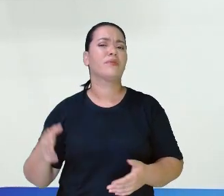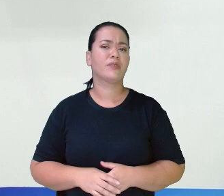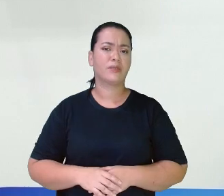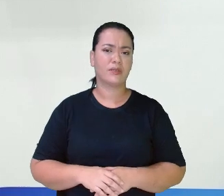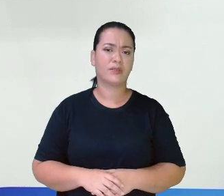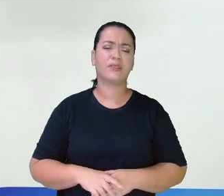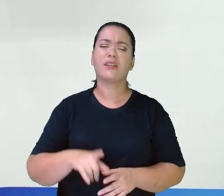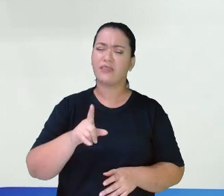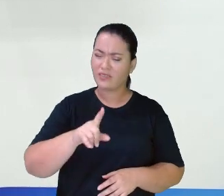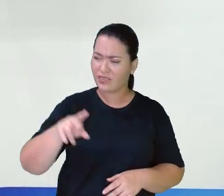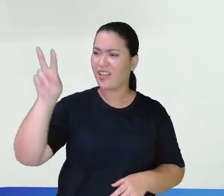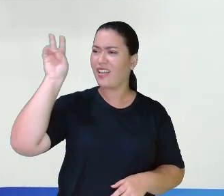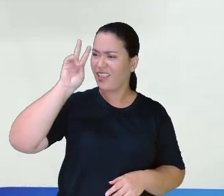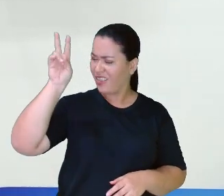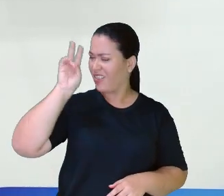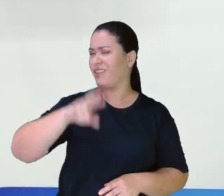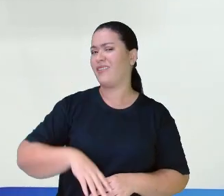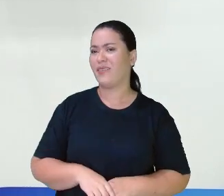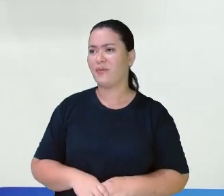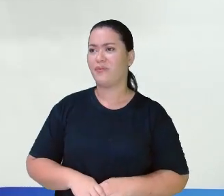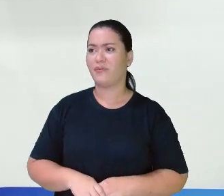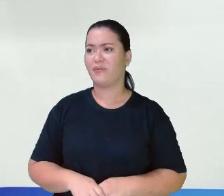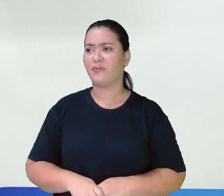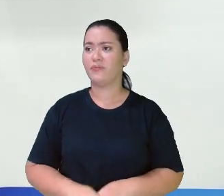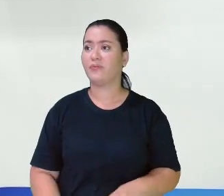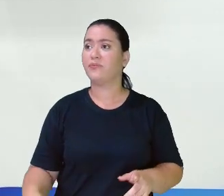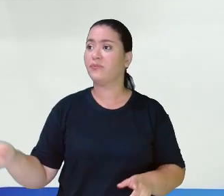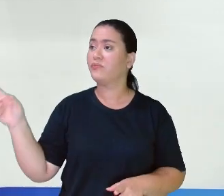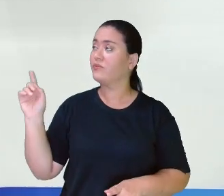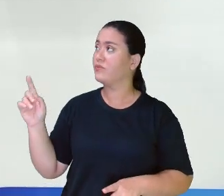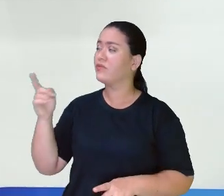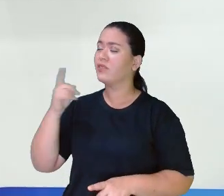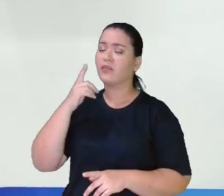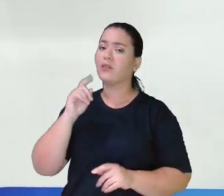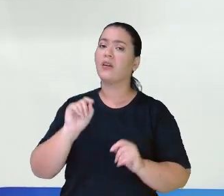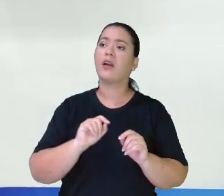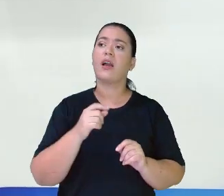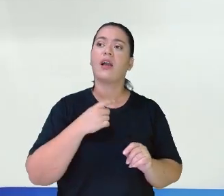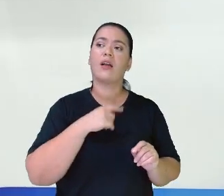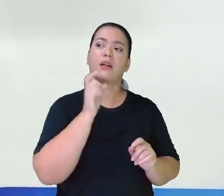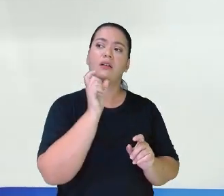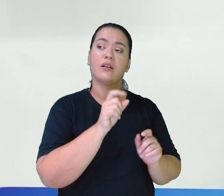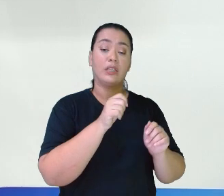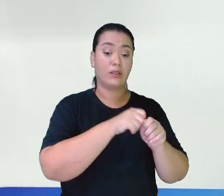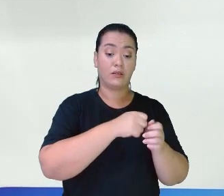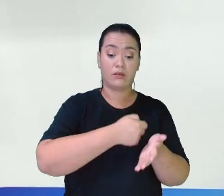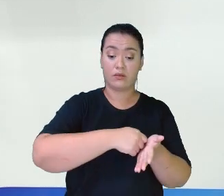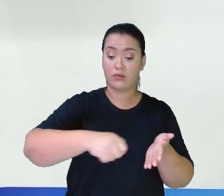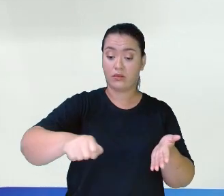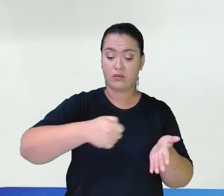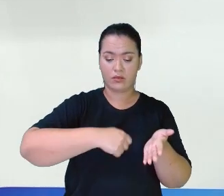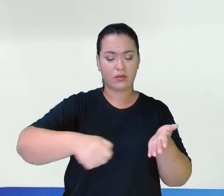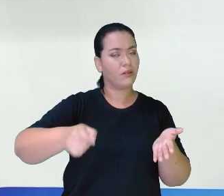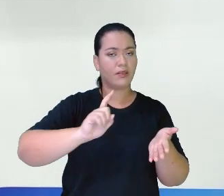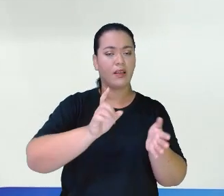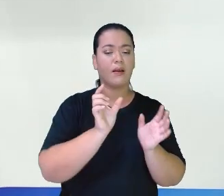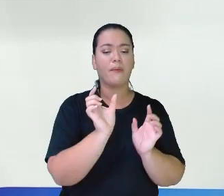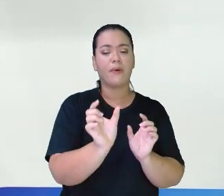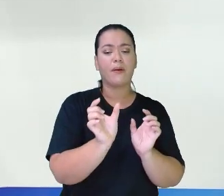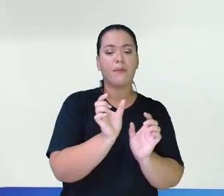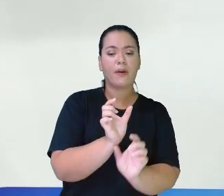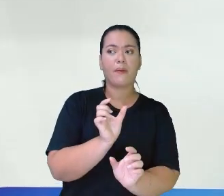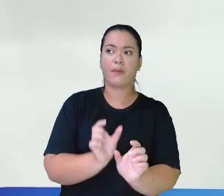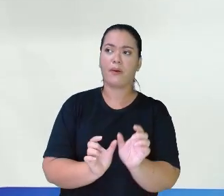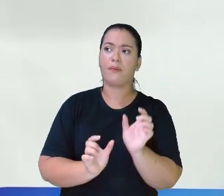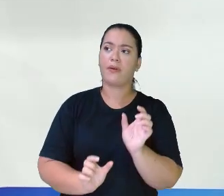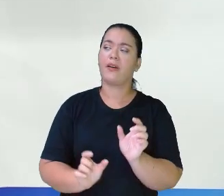bem. Lembra? Vamos lá dar aquela refrescada. Veja, o texto não é corrido, tem espaço. Ó. Imagine que aqui é a minha folha de caderno. Tá vendo que a